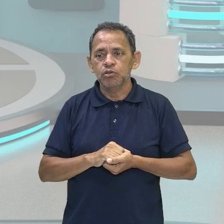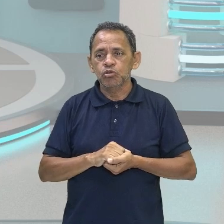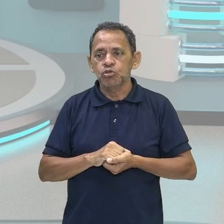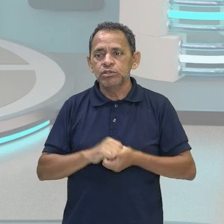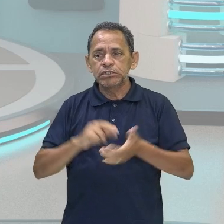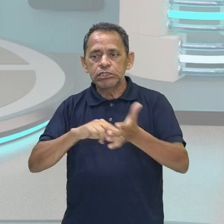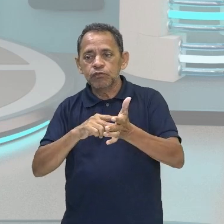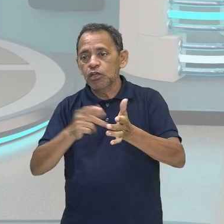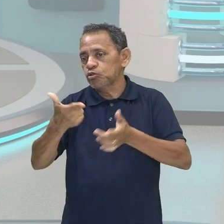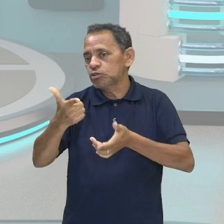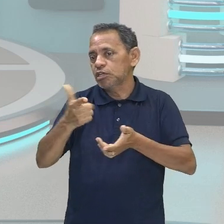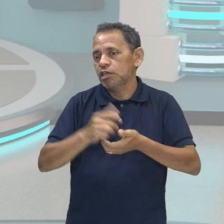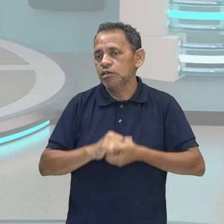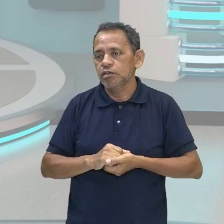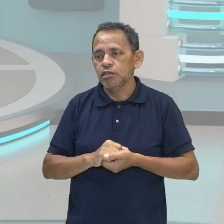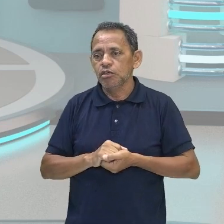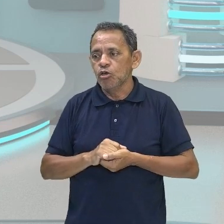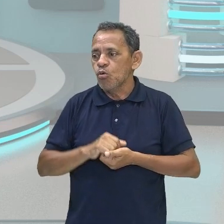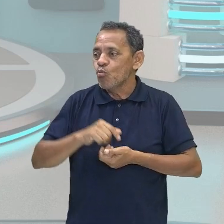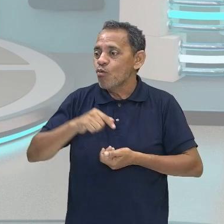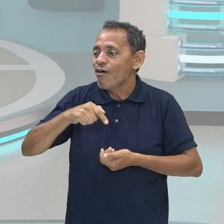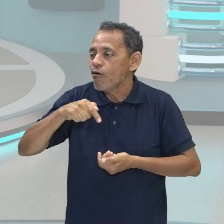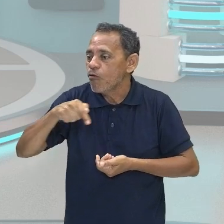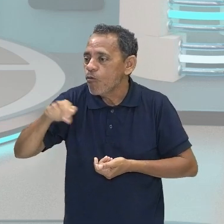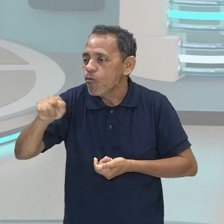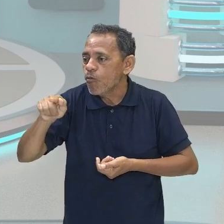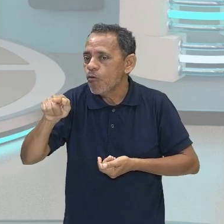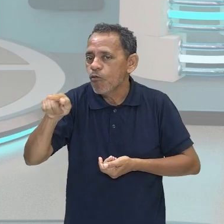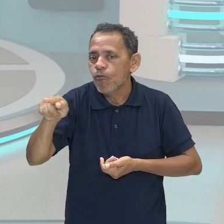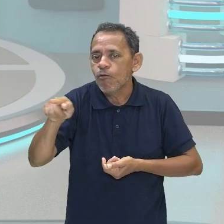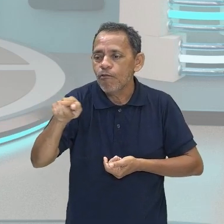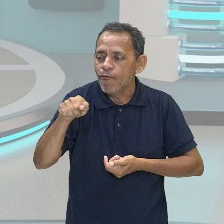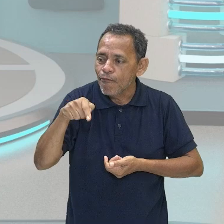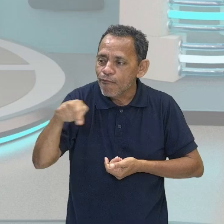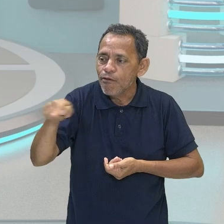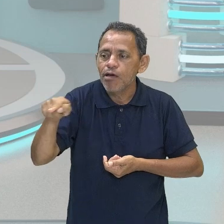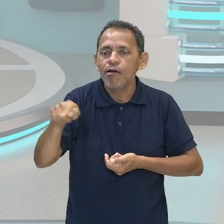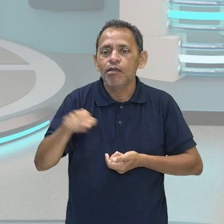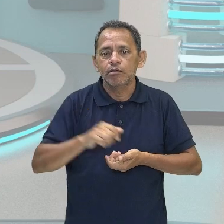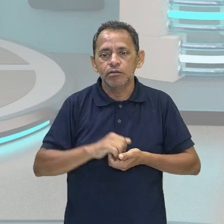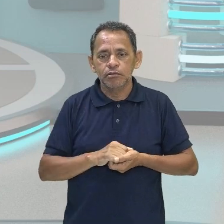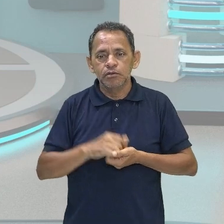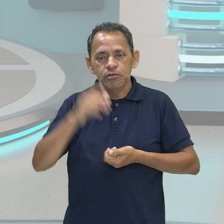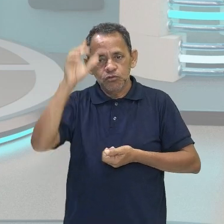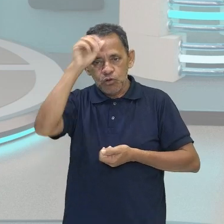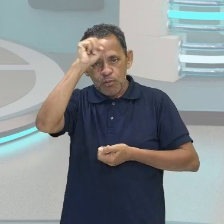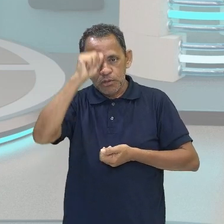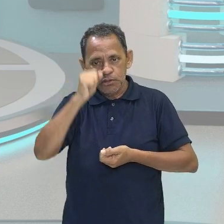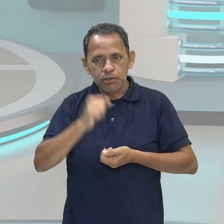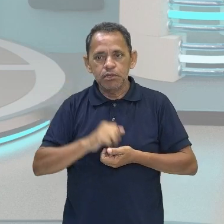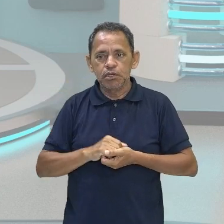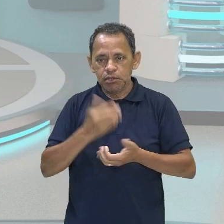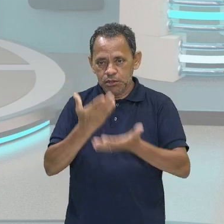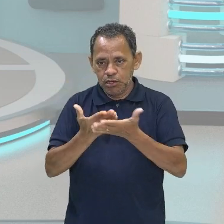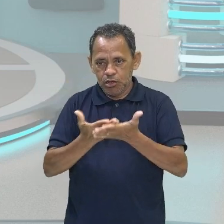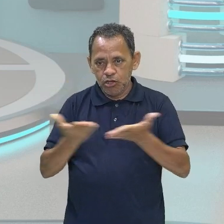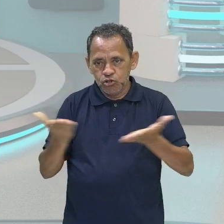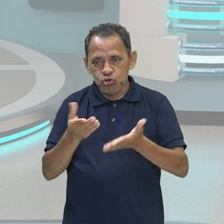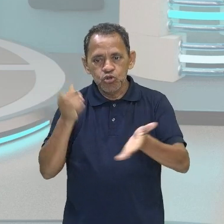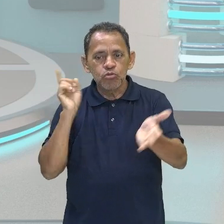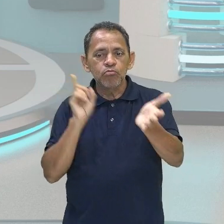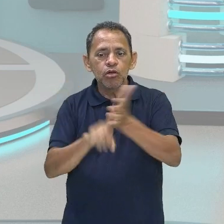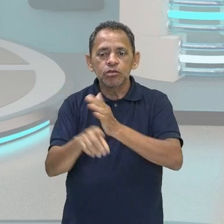para onde. Where are you going? Ok? Então vamos aprender nesta aula a fazer